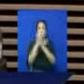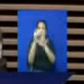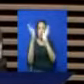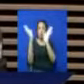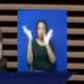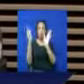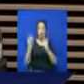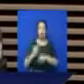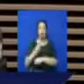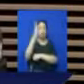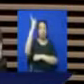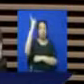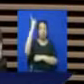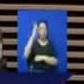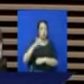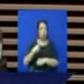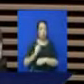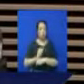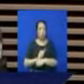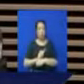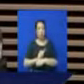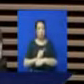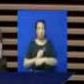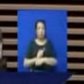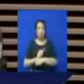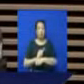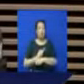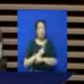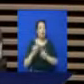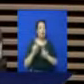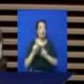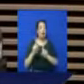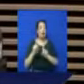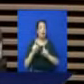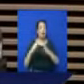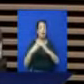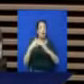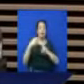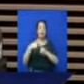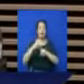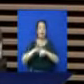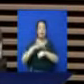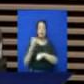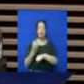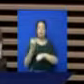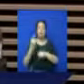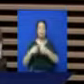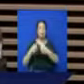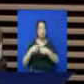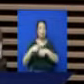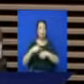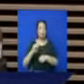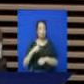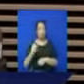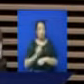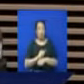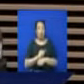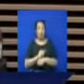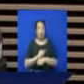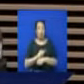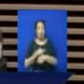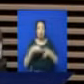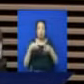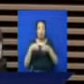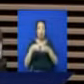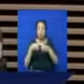estamos aqui como a melhor, a mais importante igreja da cidade. Estamos aqui como uma parte real e verdadeira da igreja